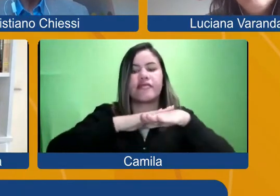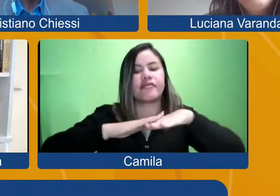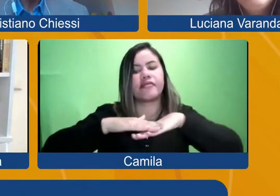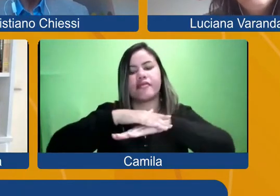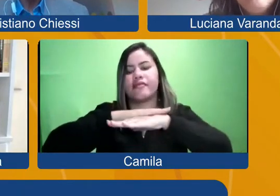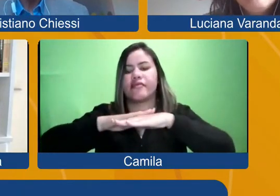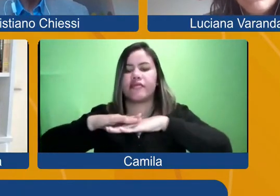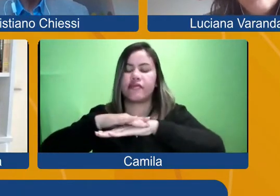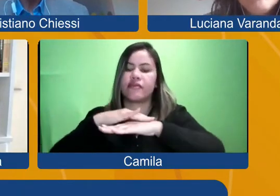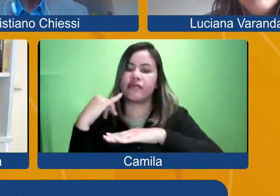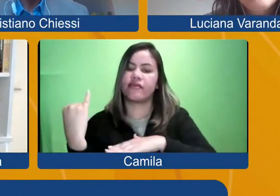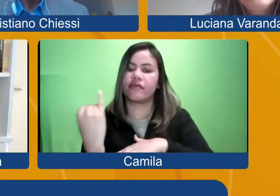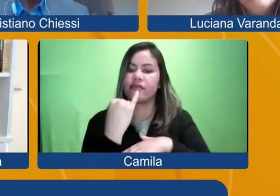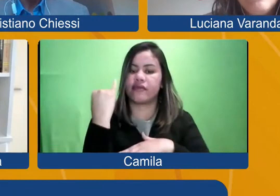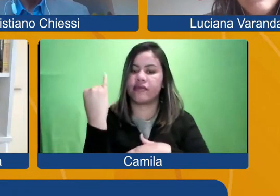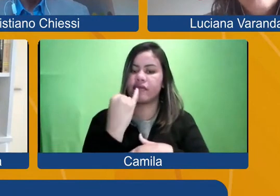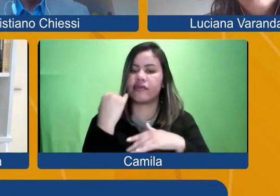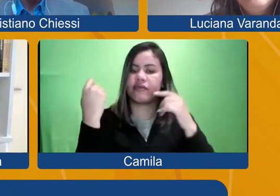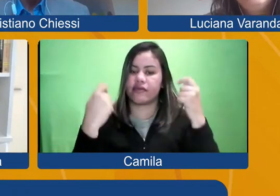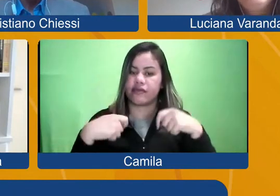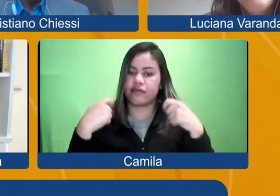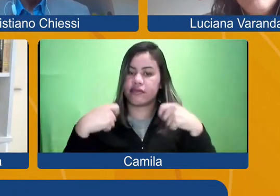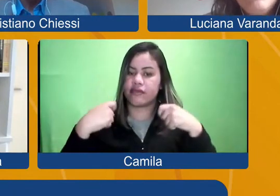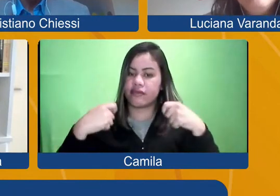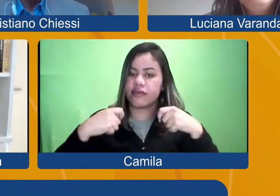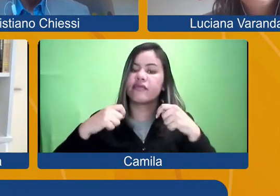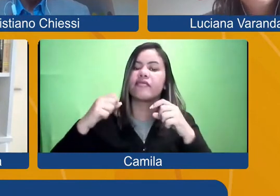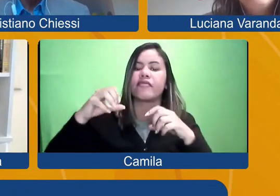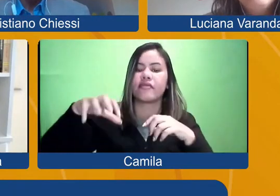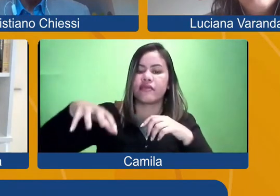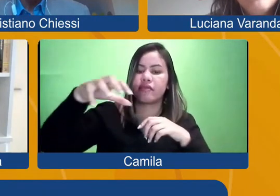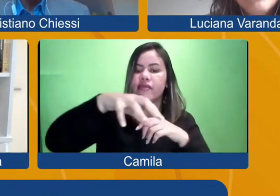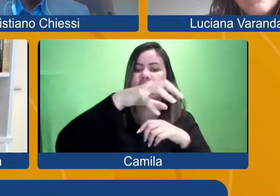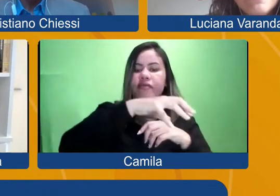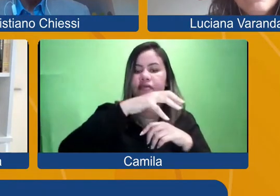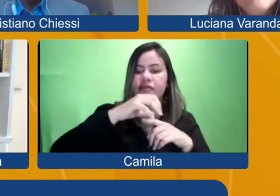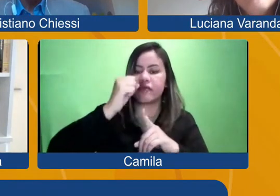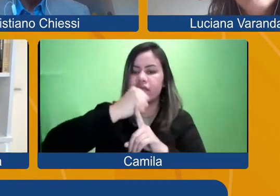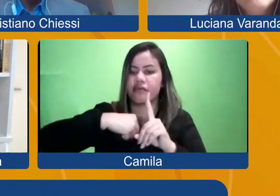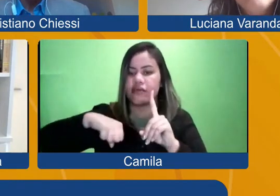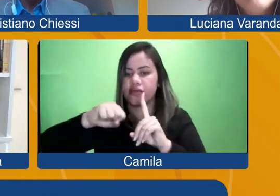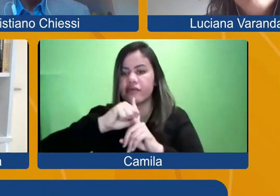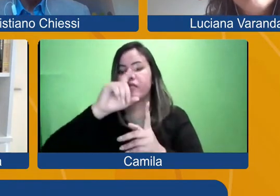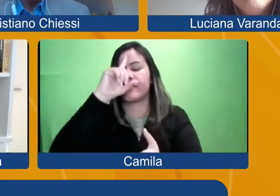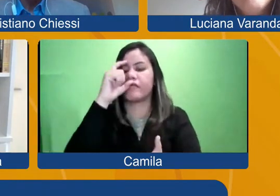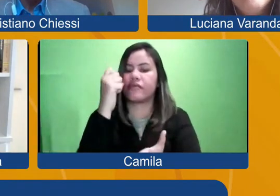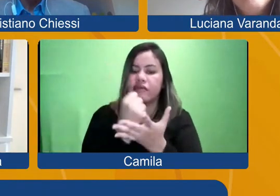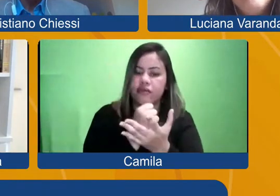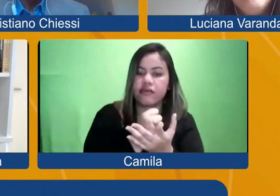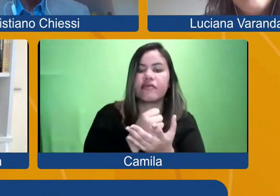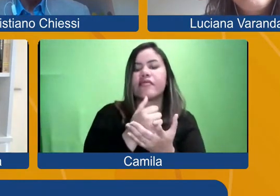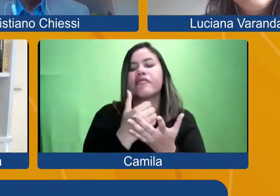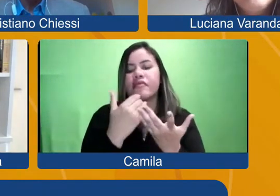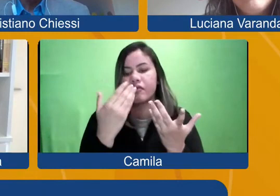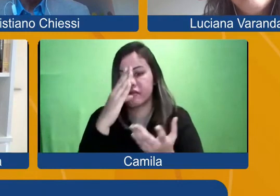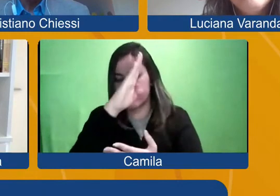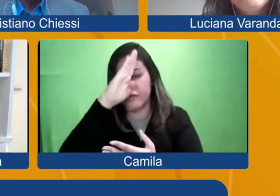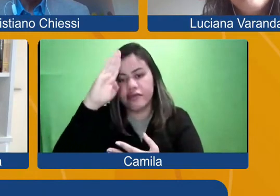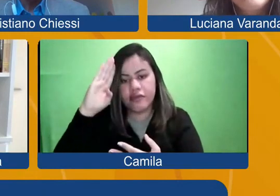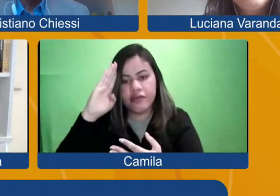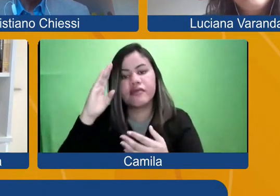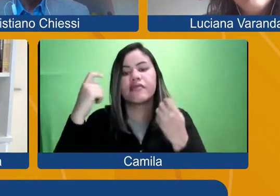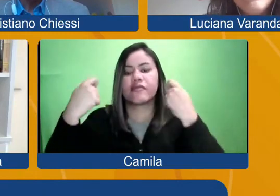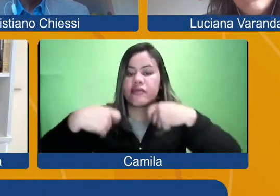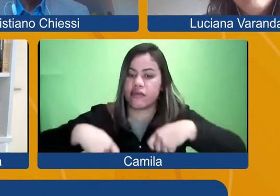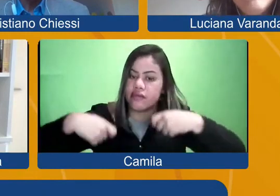precisa ser feito entre diversos setores da sociedade, a academia, os tomadores de decisão. Então a gente precisa caprichar